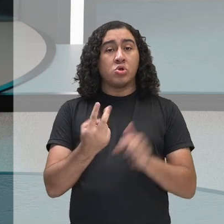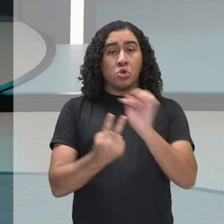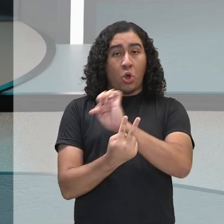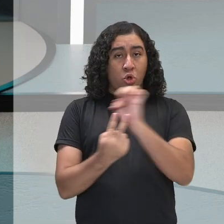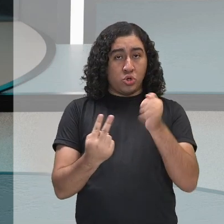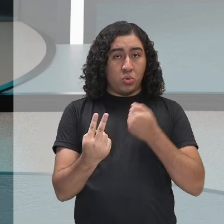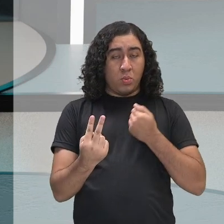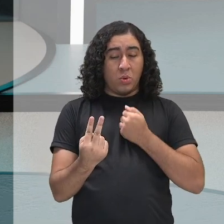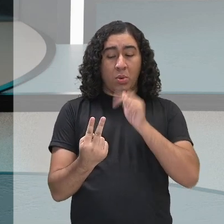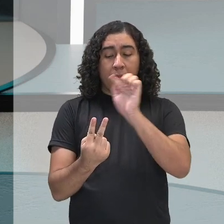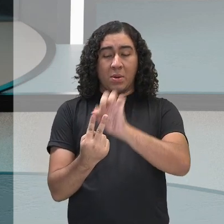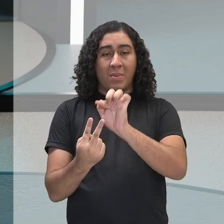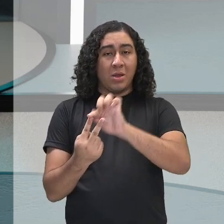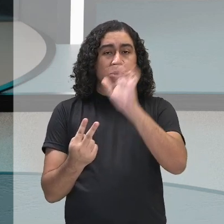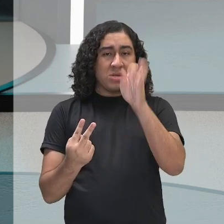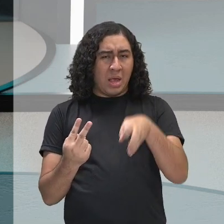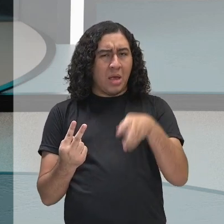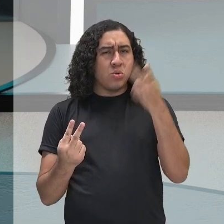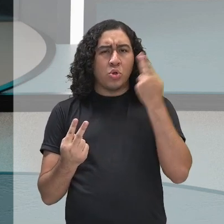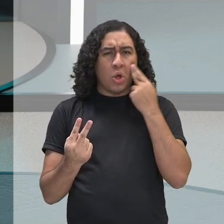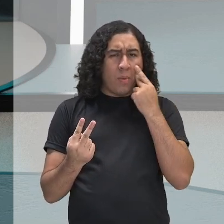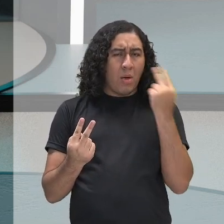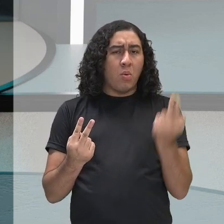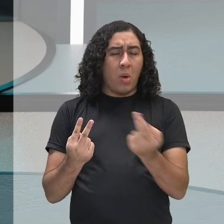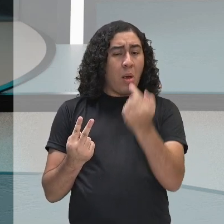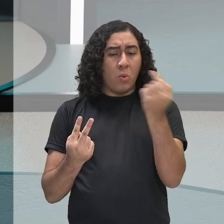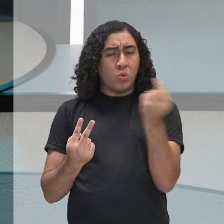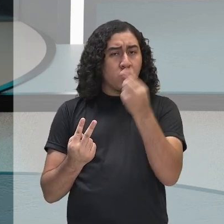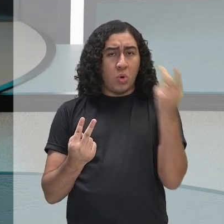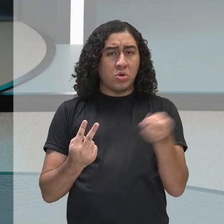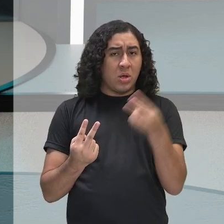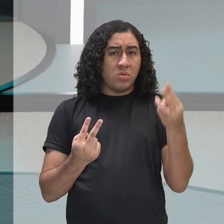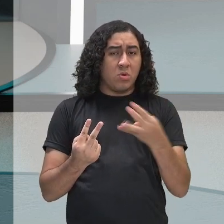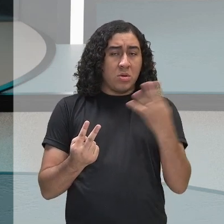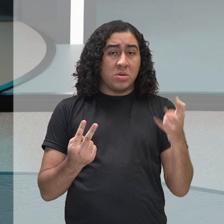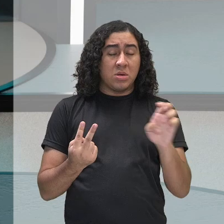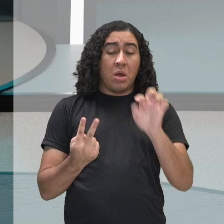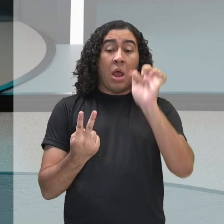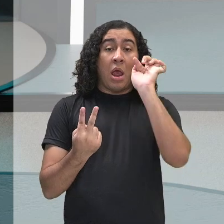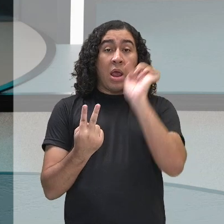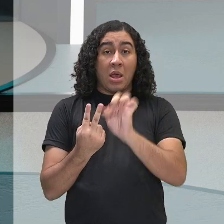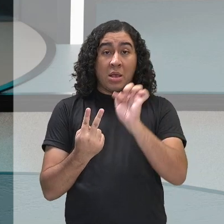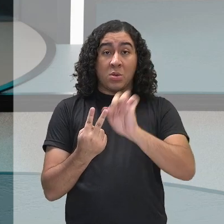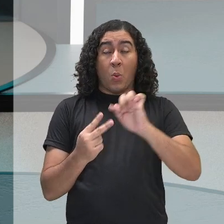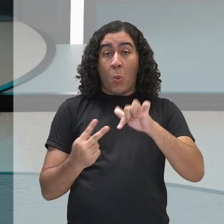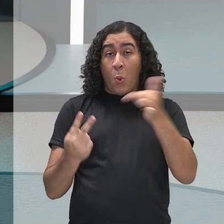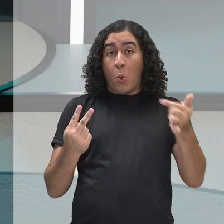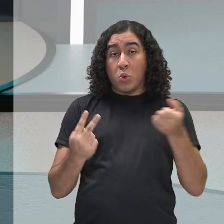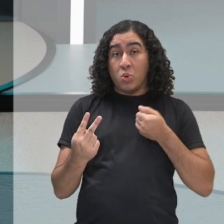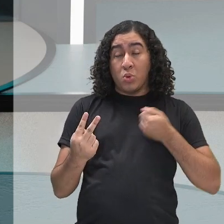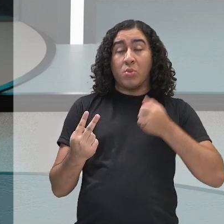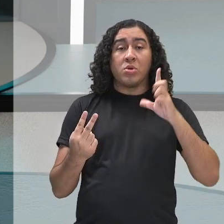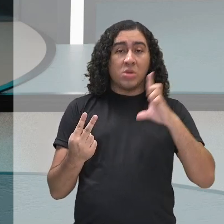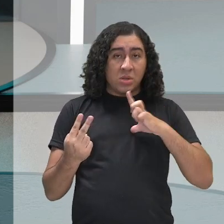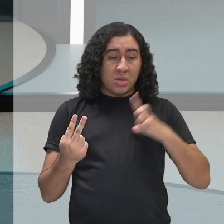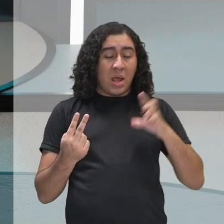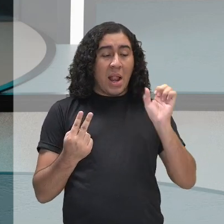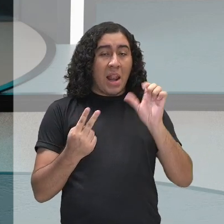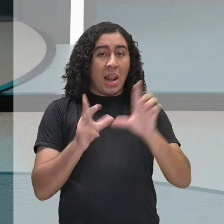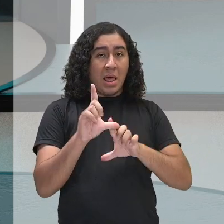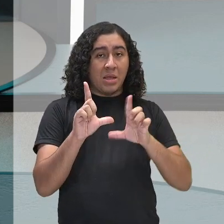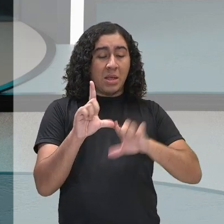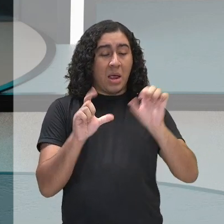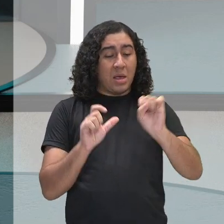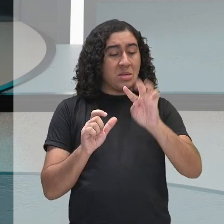número cardinal. 1, 2, 3, 4, 5. Só o segundo número que vai ser ordinal em inglês, tá? Olha só, por